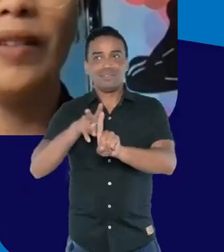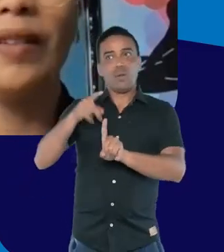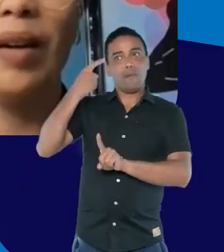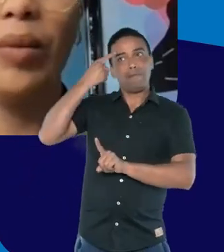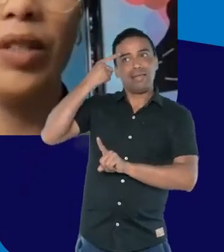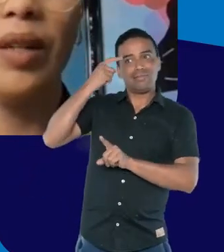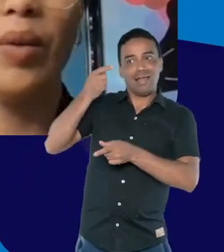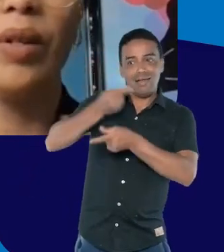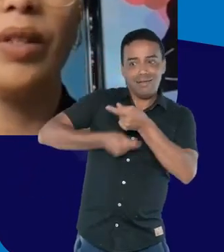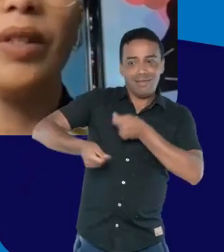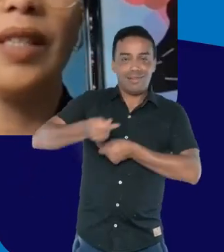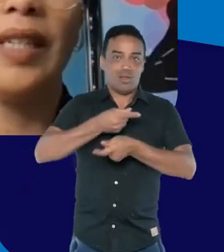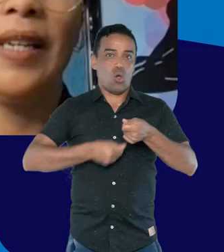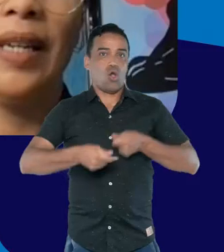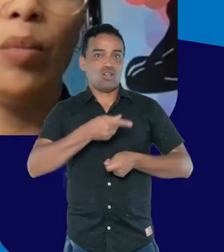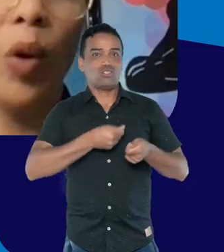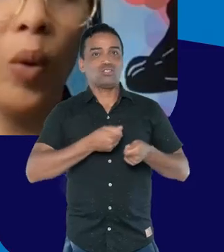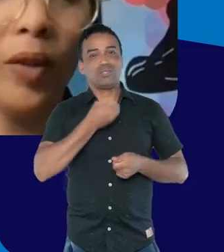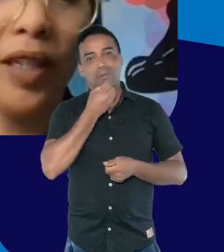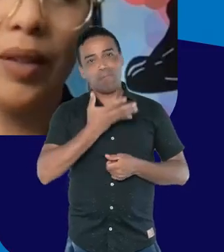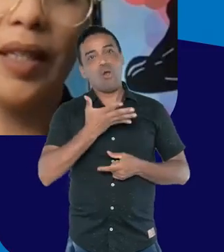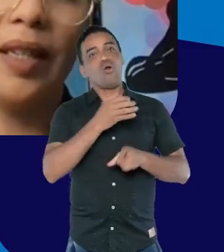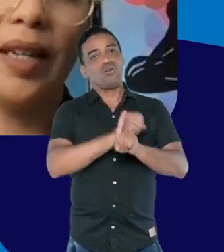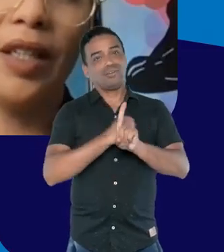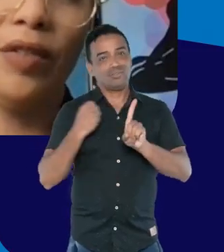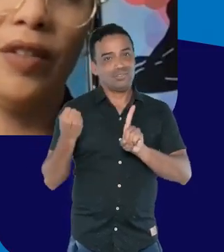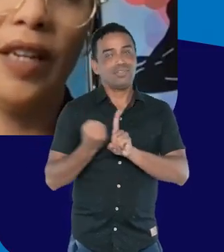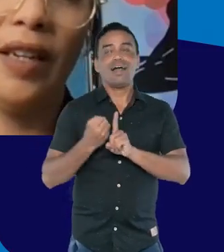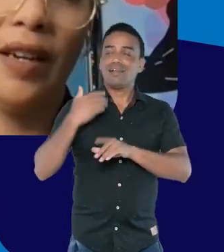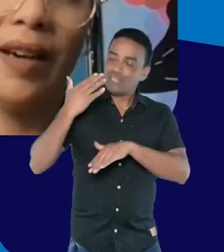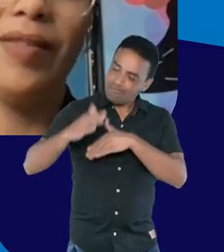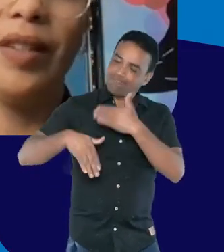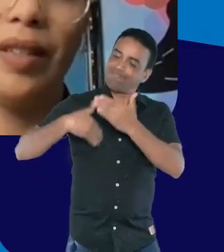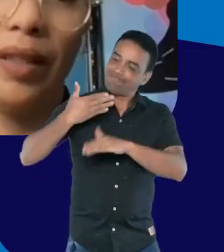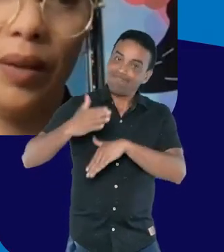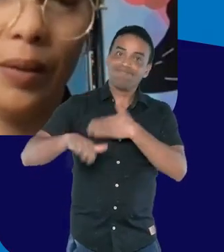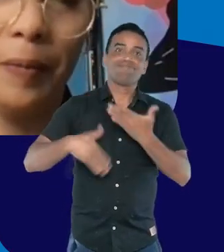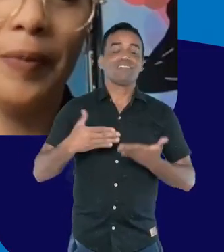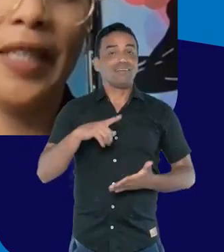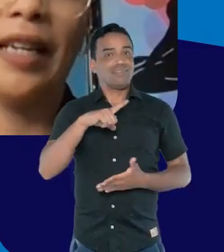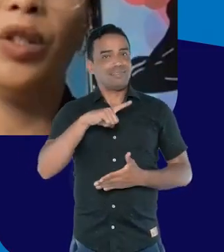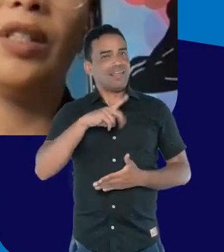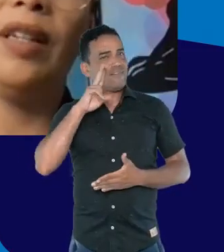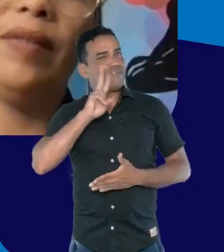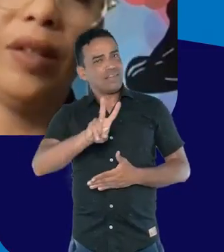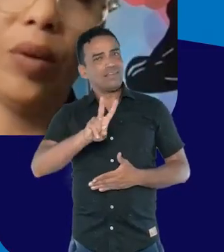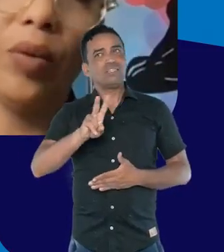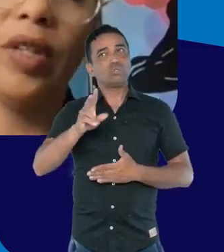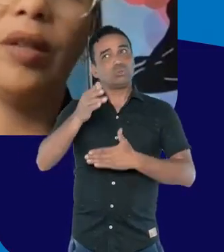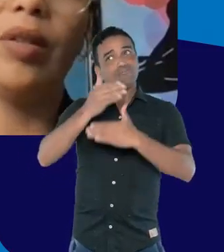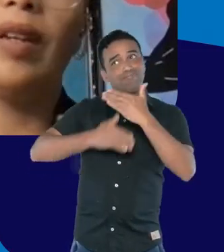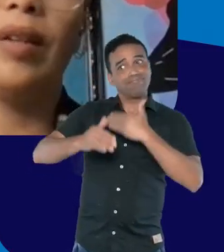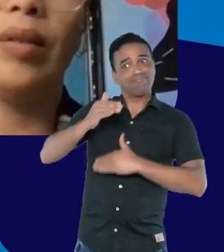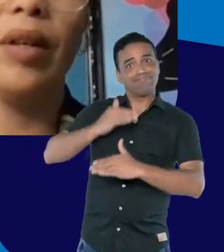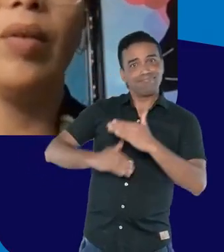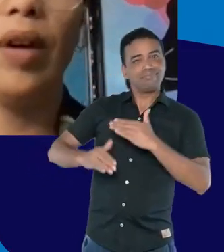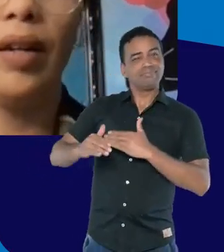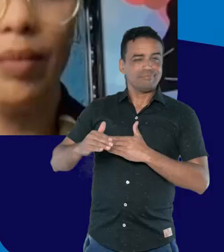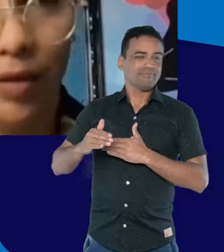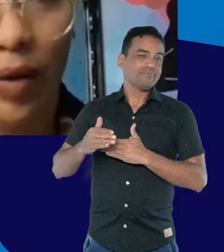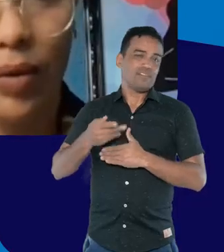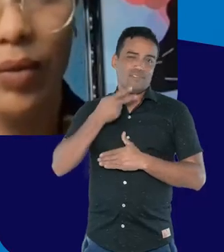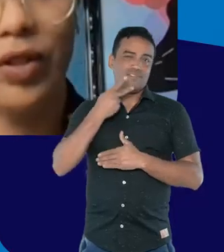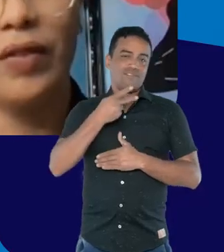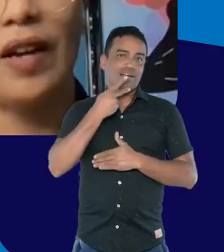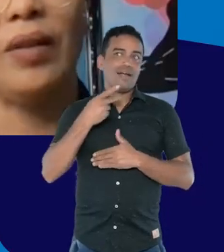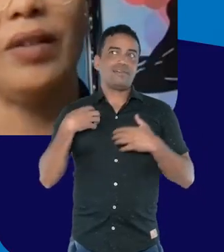de se pensar os negócios. Que bom que a sociedade vem avançando, a gente tem visto alguns retrocessos